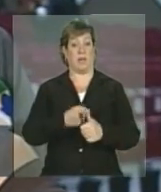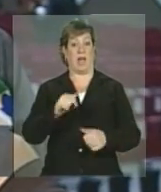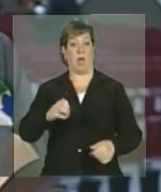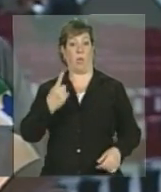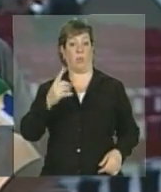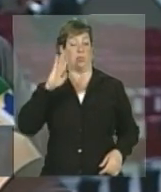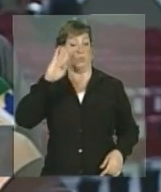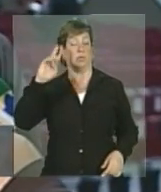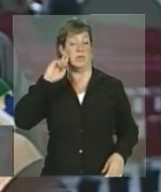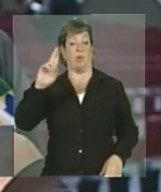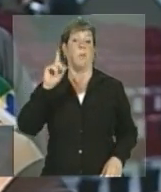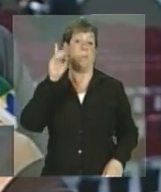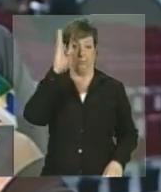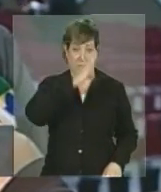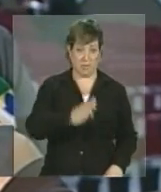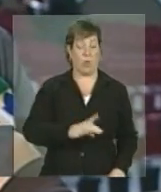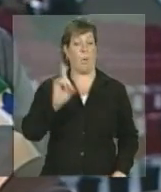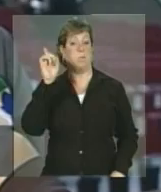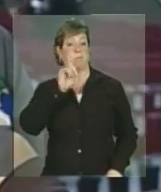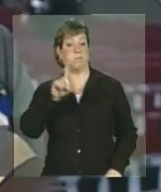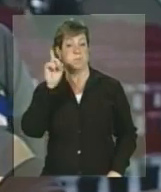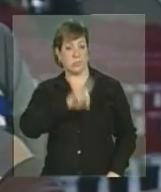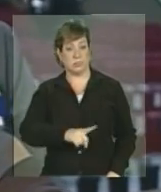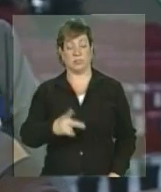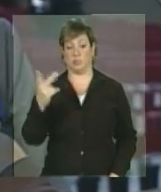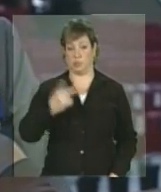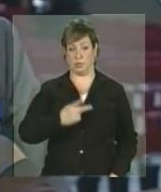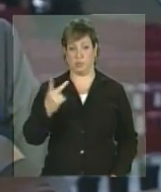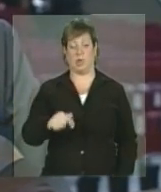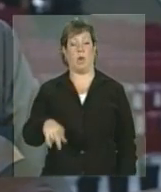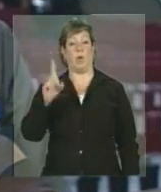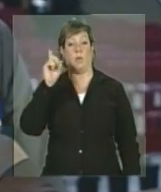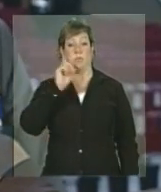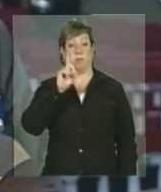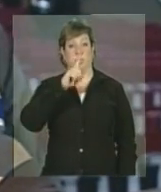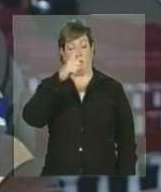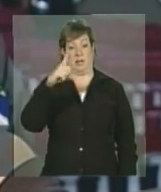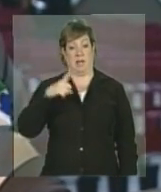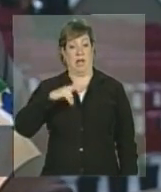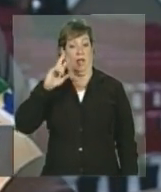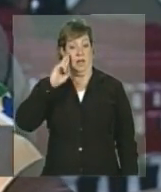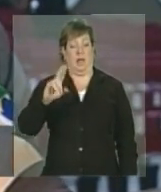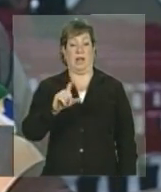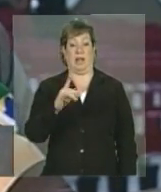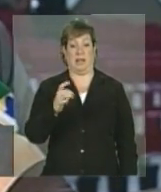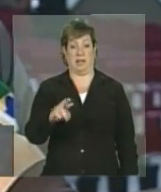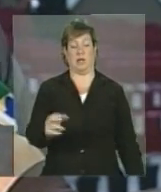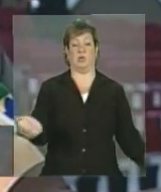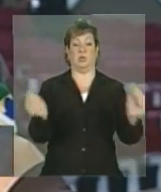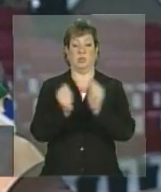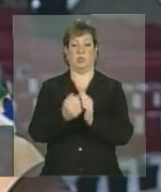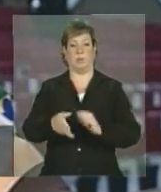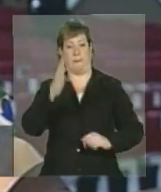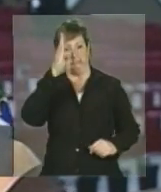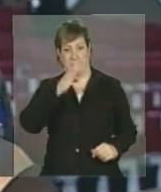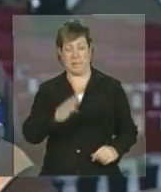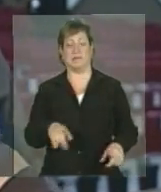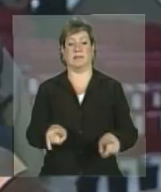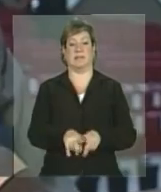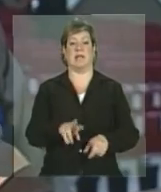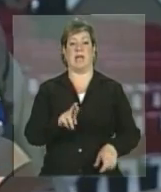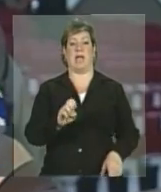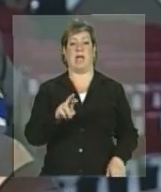líderes. Brasil e Estados Unidos. Hoje, os Estados Unidos cede o lugar na liderança. Ao lado do Brasil vai ficar o Reino